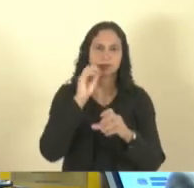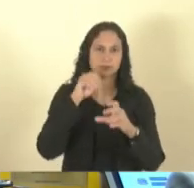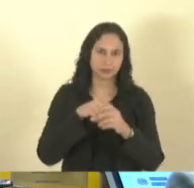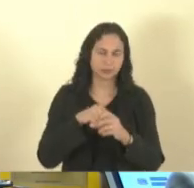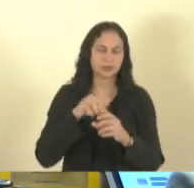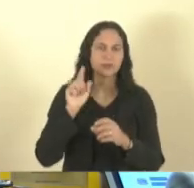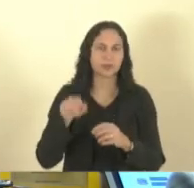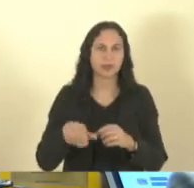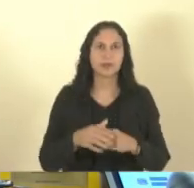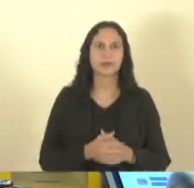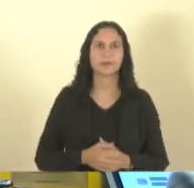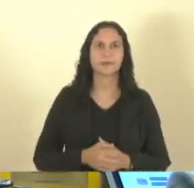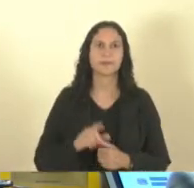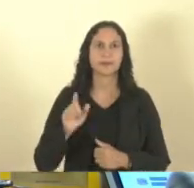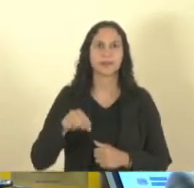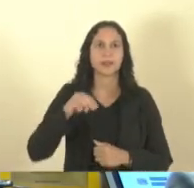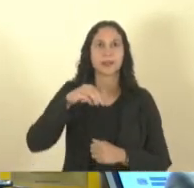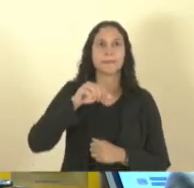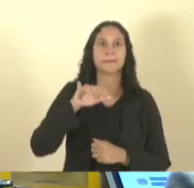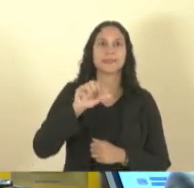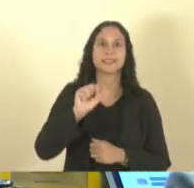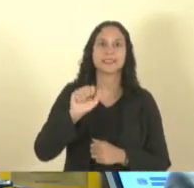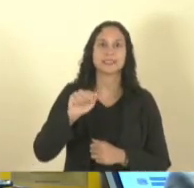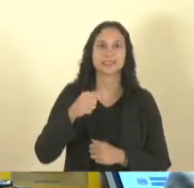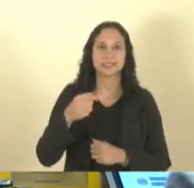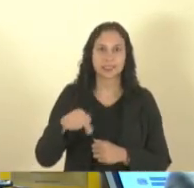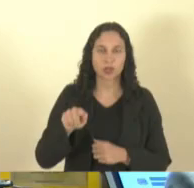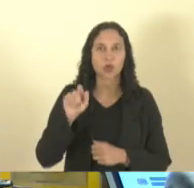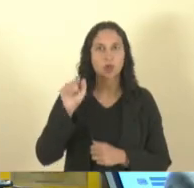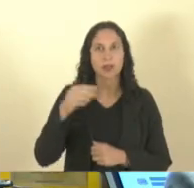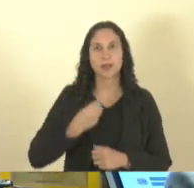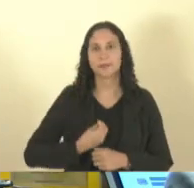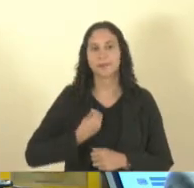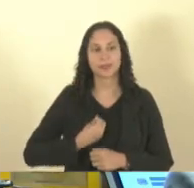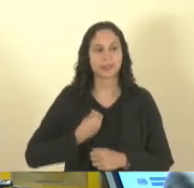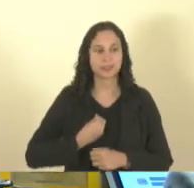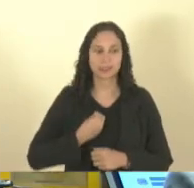Está em missão, Lígia está em missão, por isso não pôde estar presente.